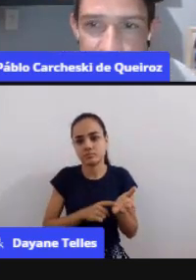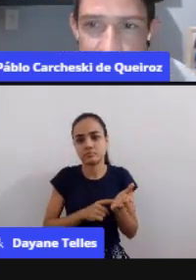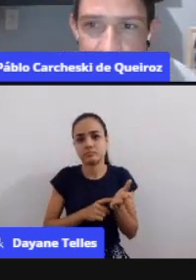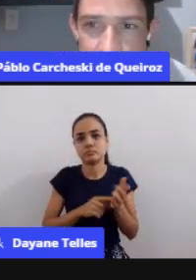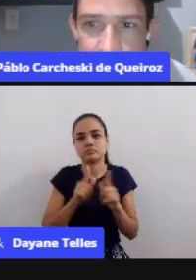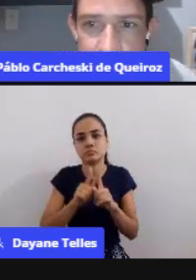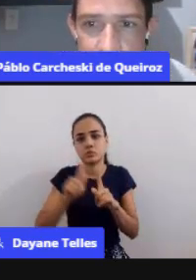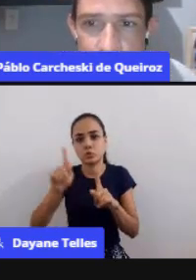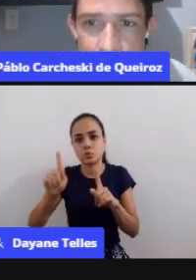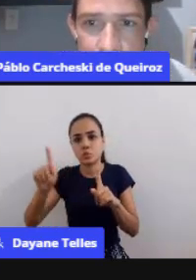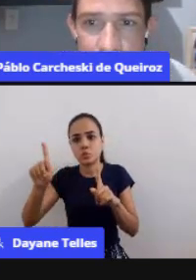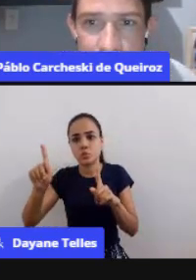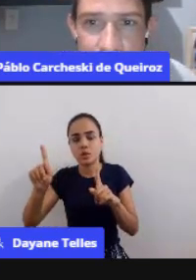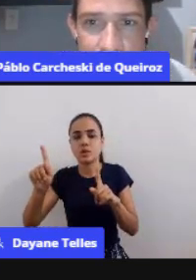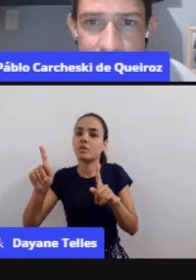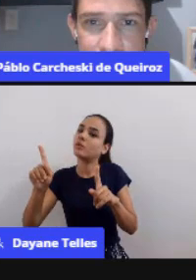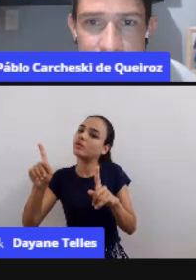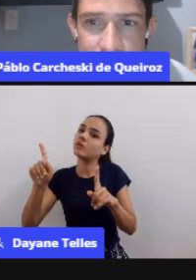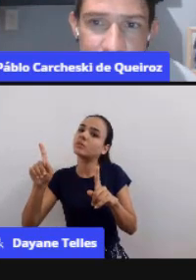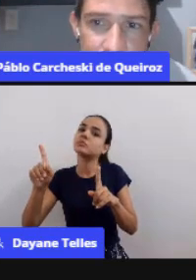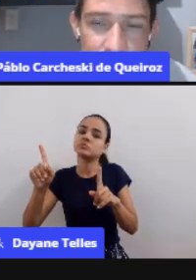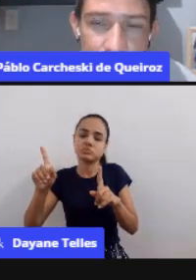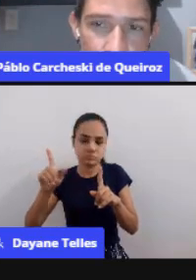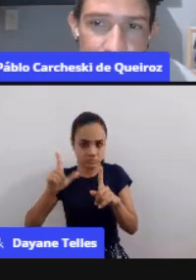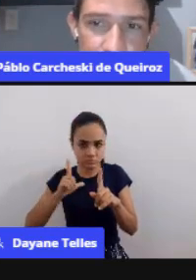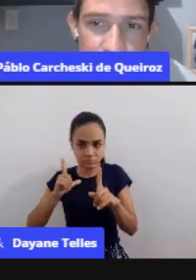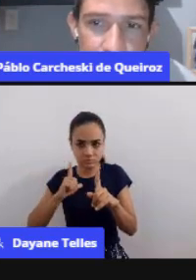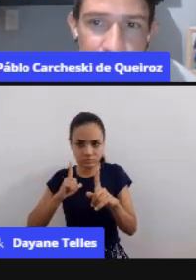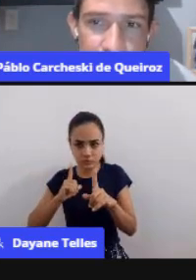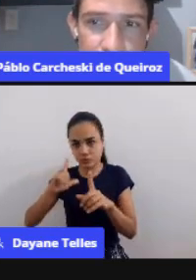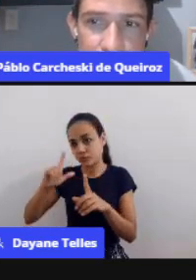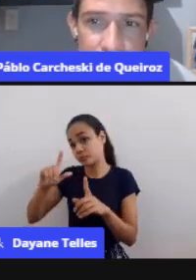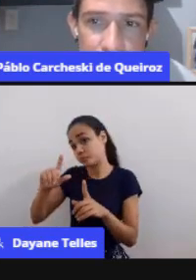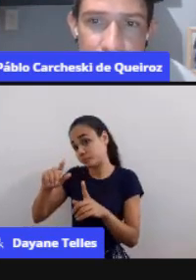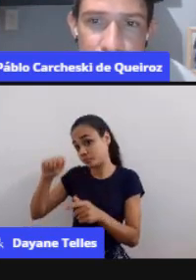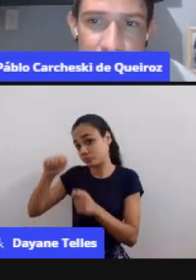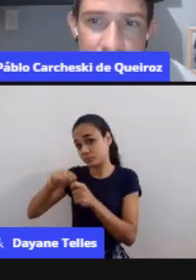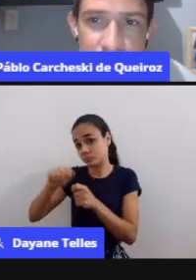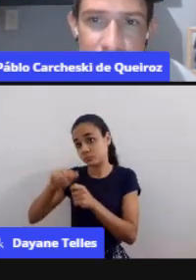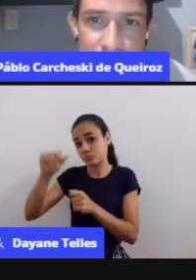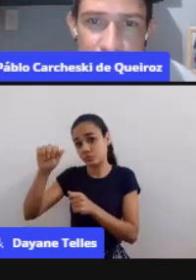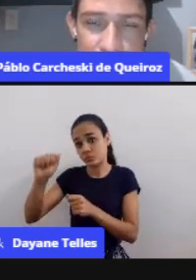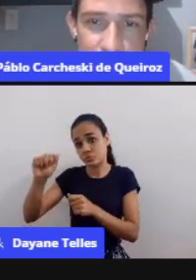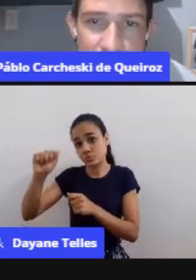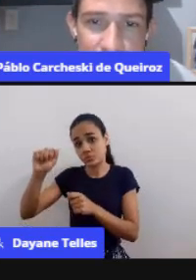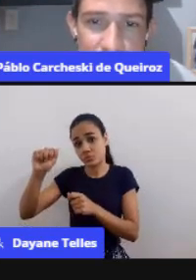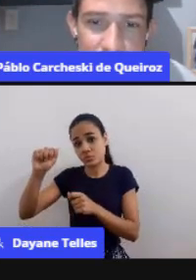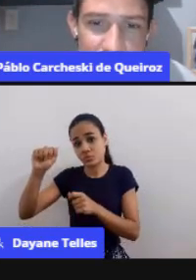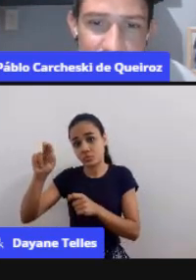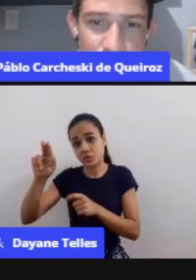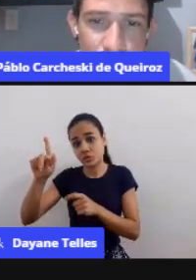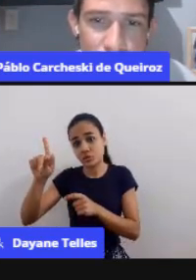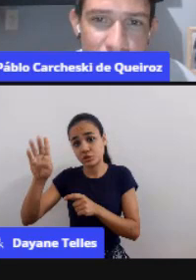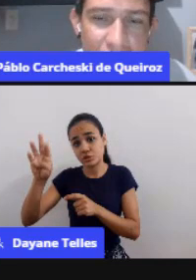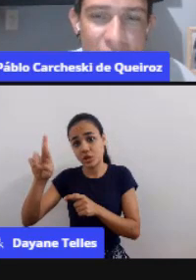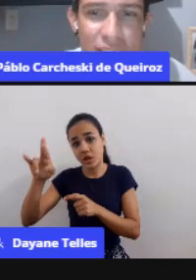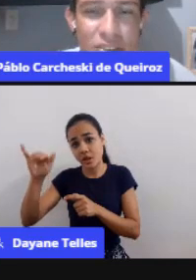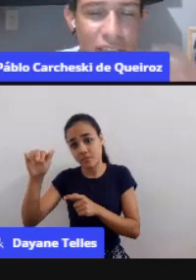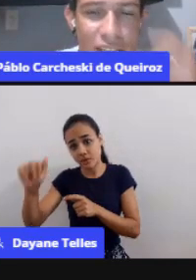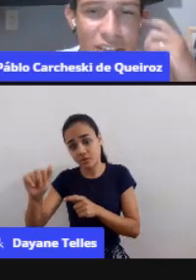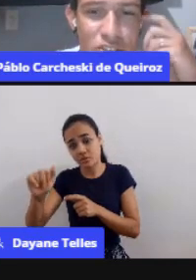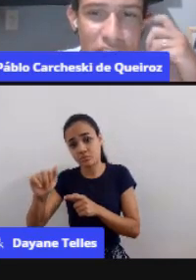desse gráfico, né? Então, e aí é o convite, né? Para vocês, na questão